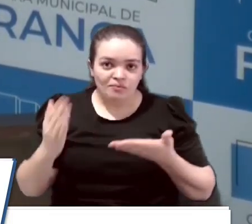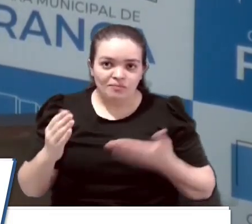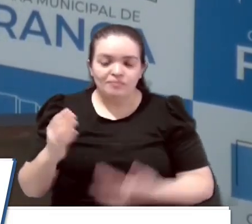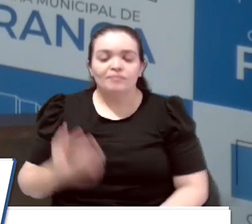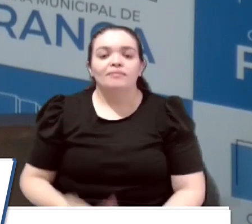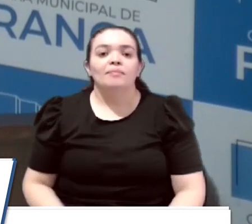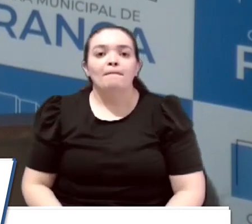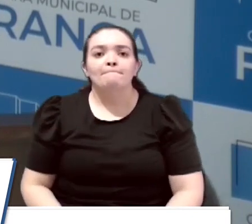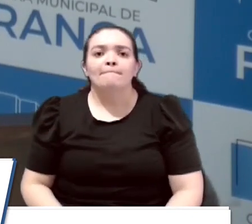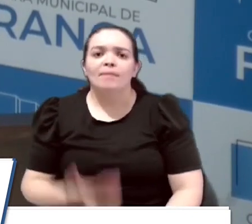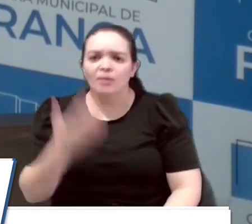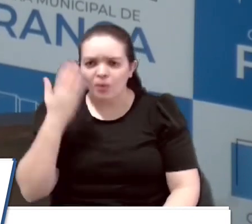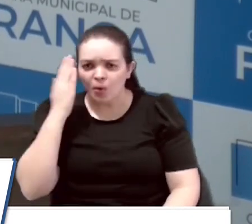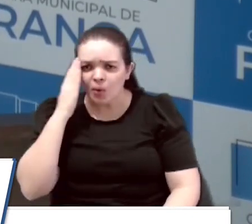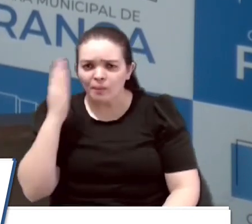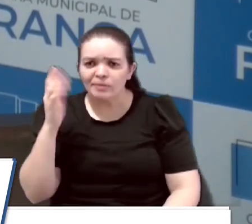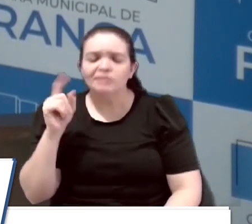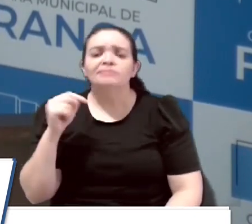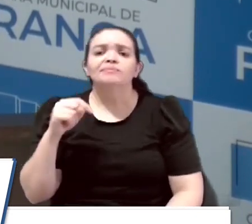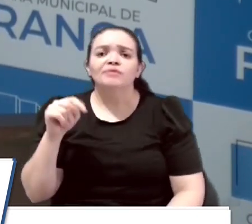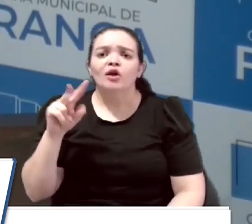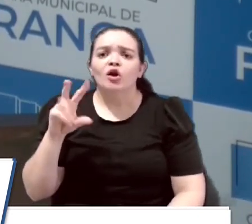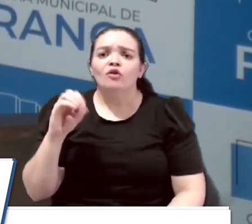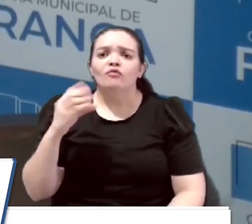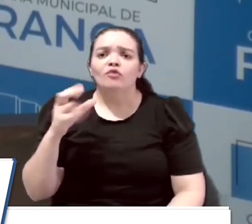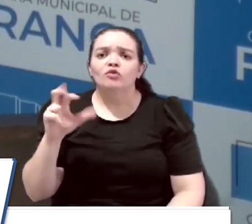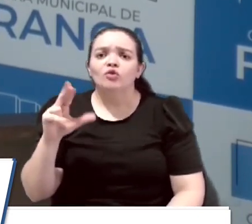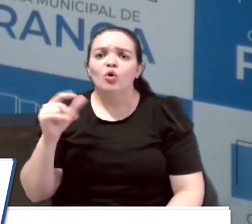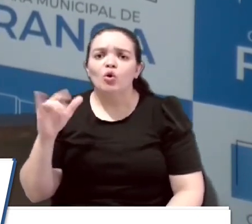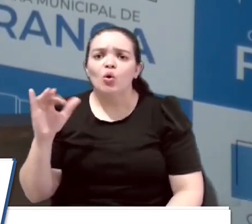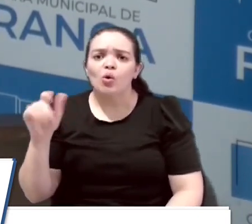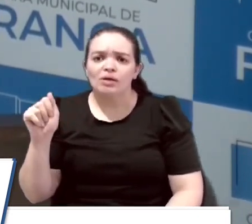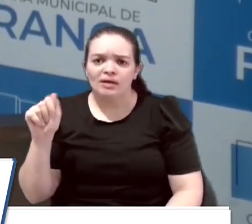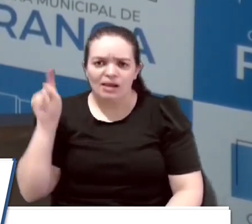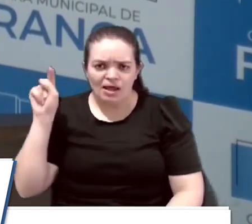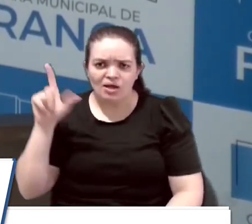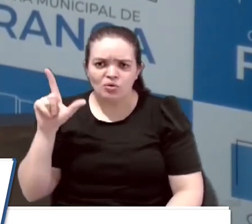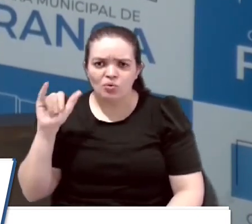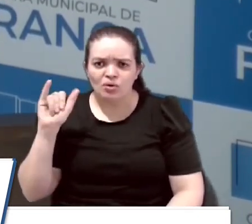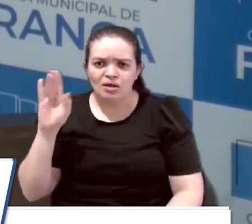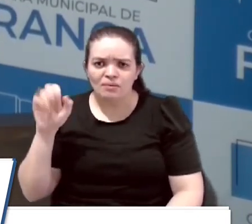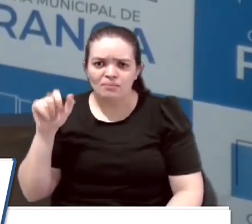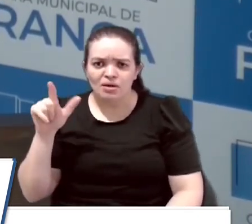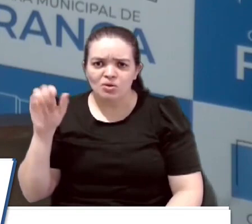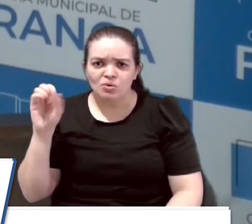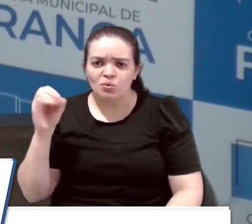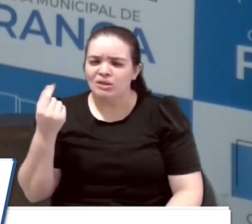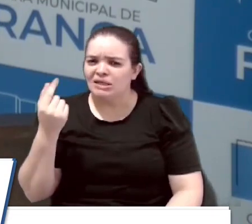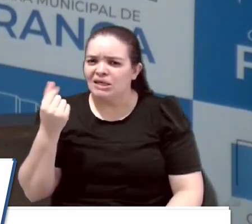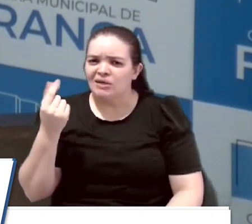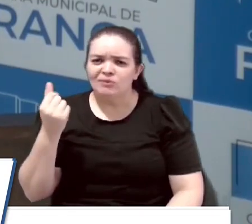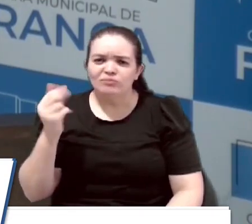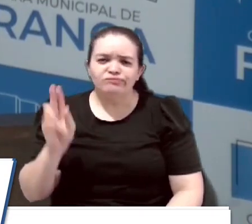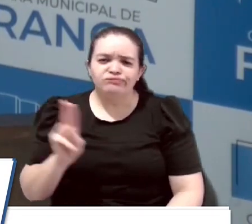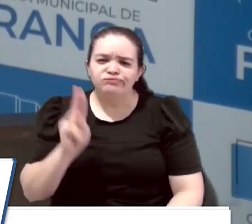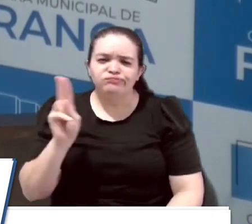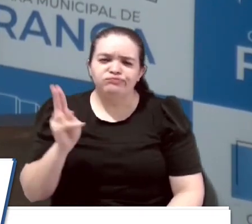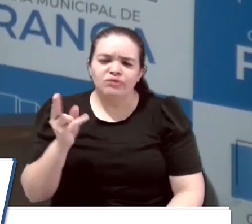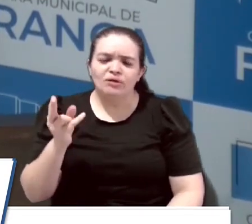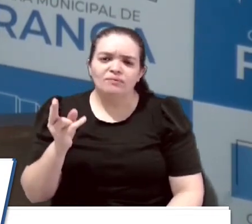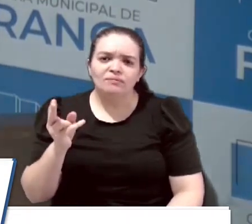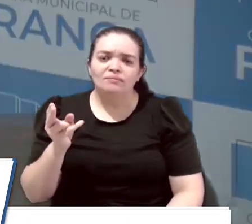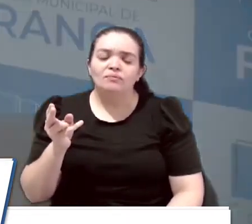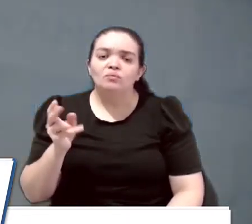Muito obrigado. Então, aquela Vossoroca do Líbano, foi gasto muito dinheiro lá com as